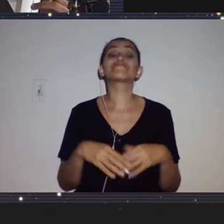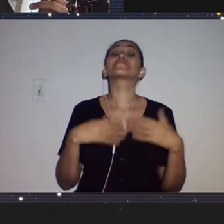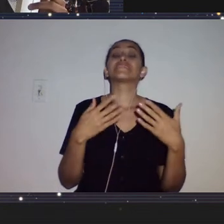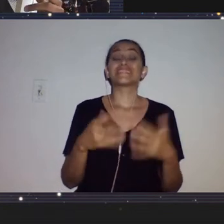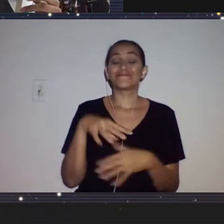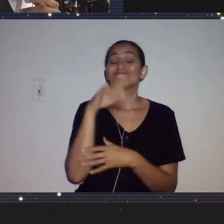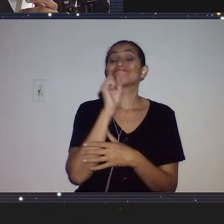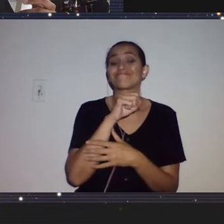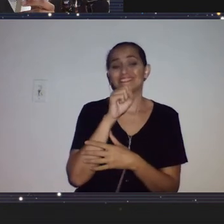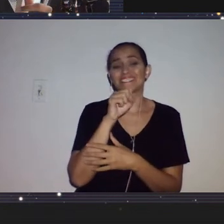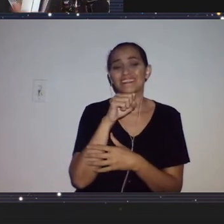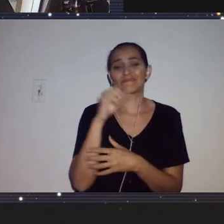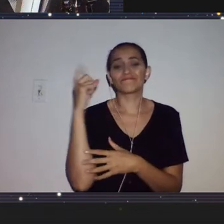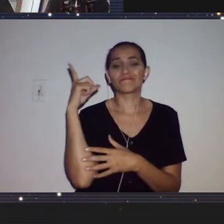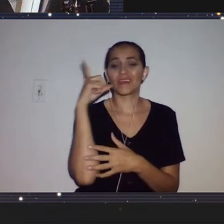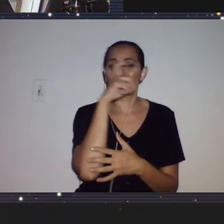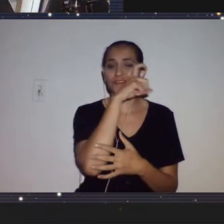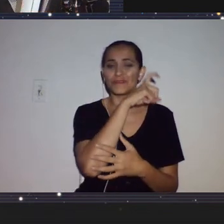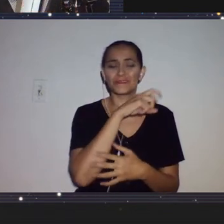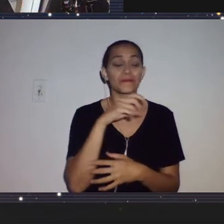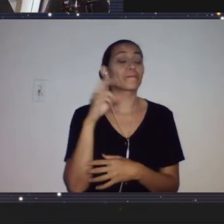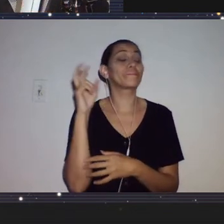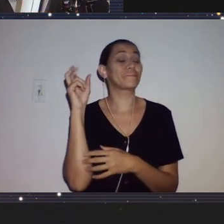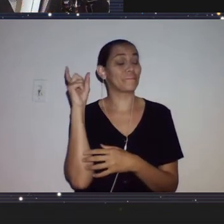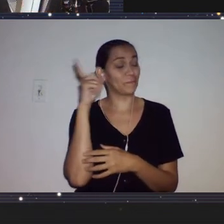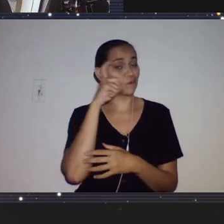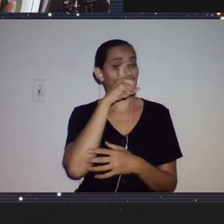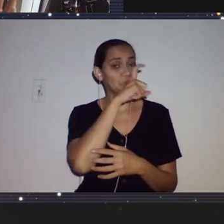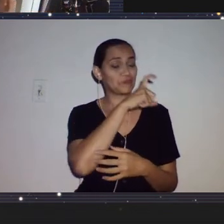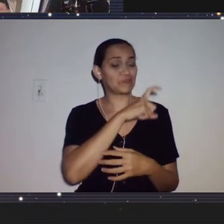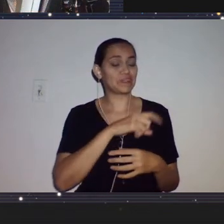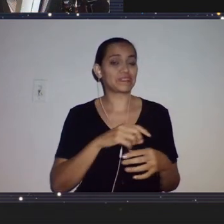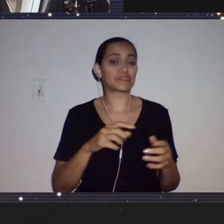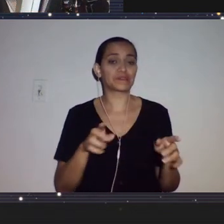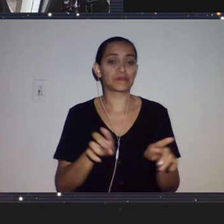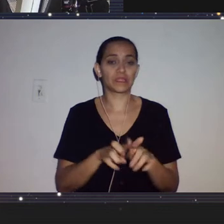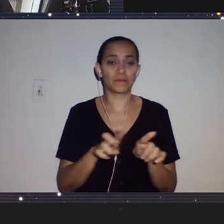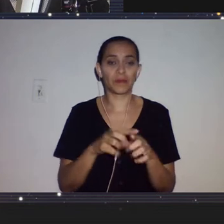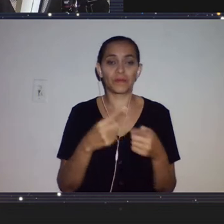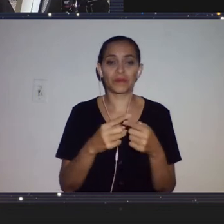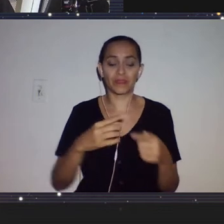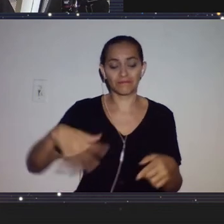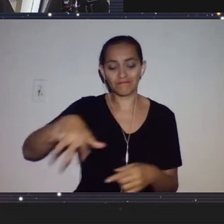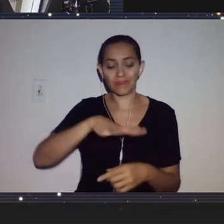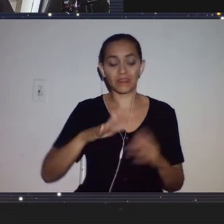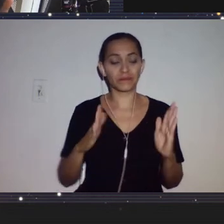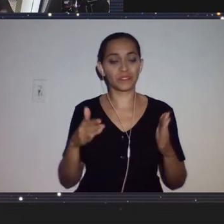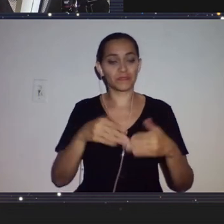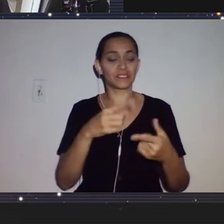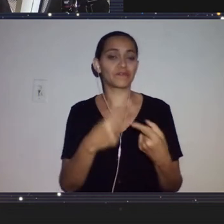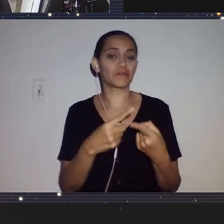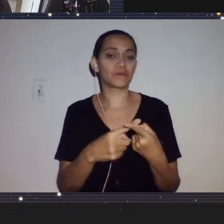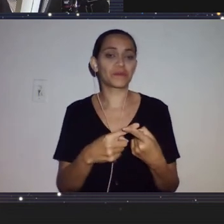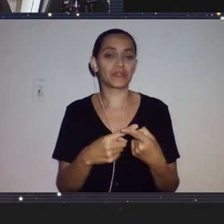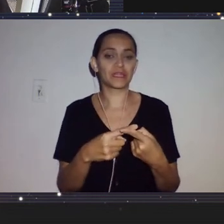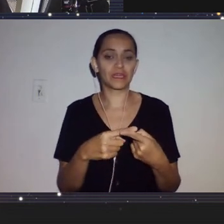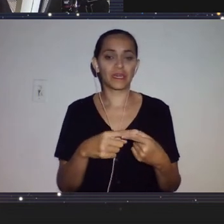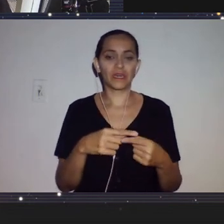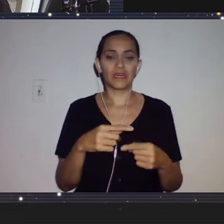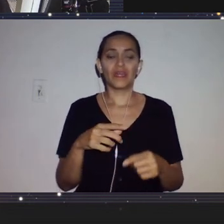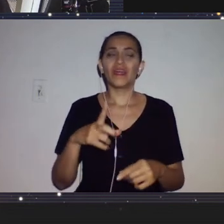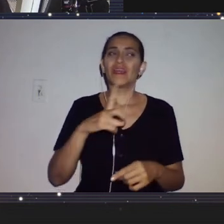Digamos assim, não é necessariamente difícil se manter atualizado sobre um campo específico, porque eu acho que ele tem certas